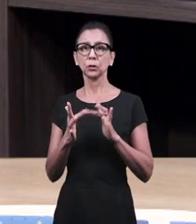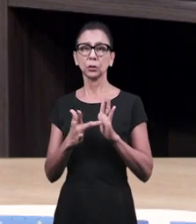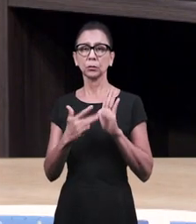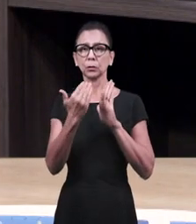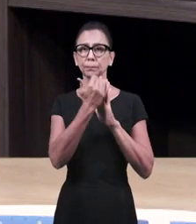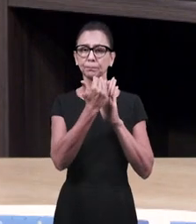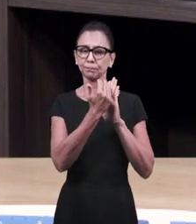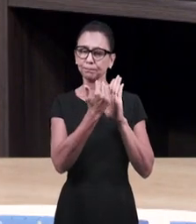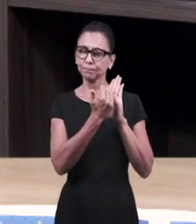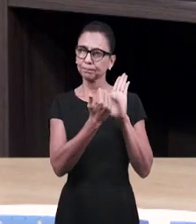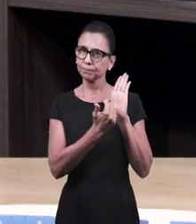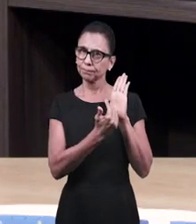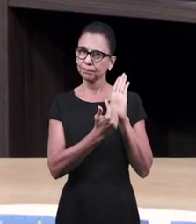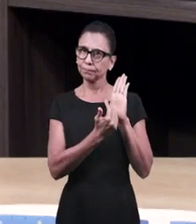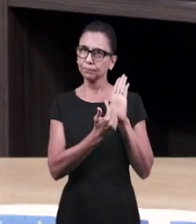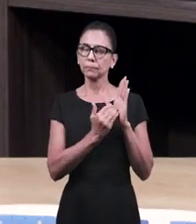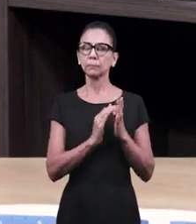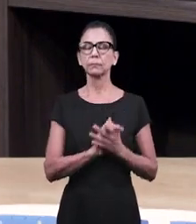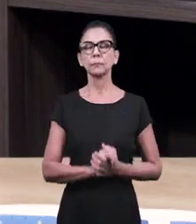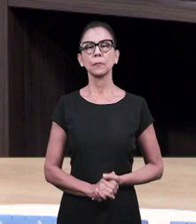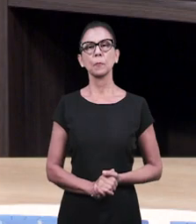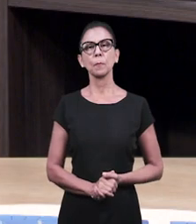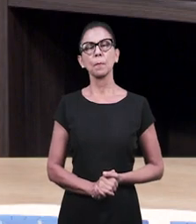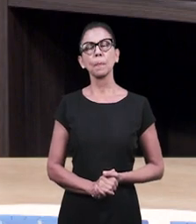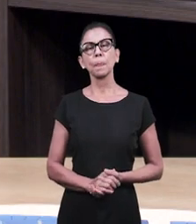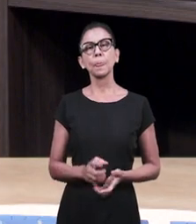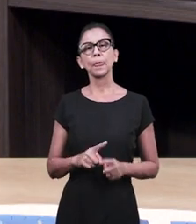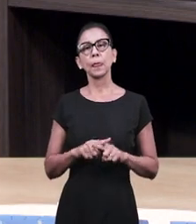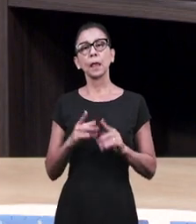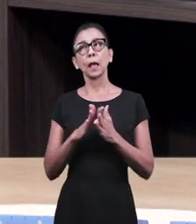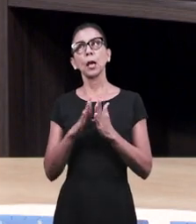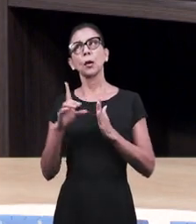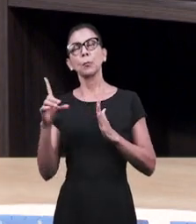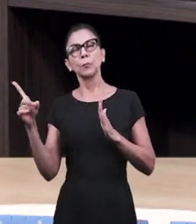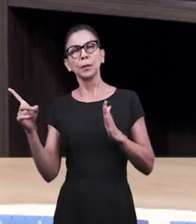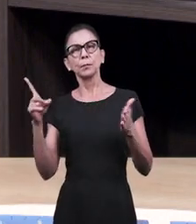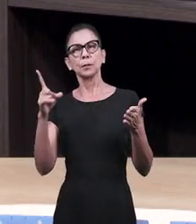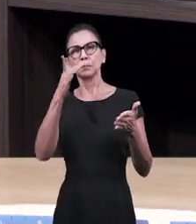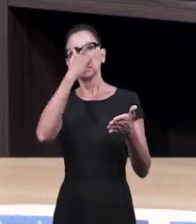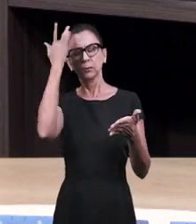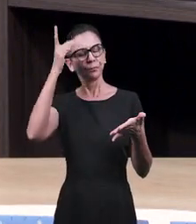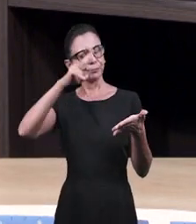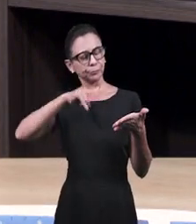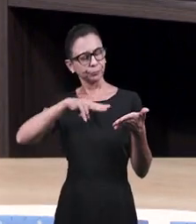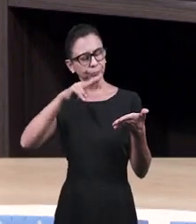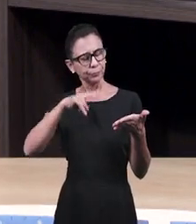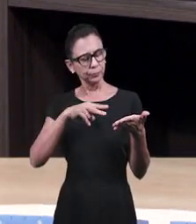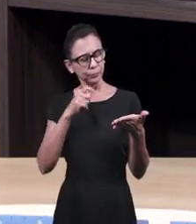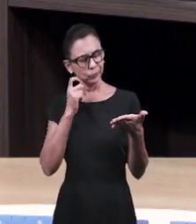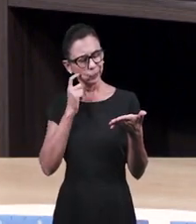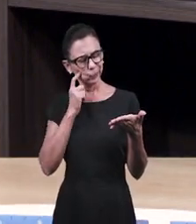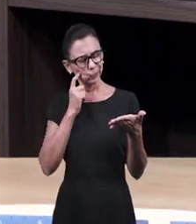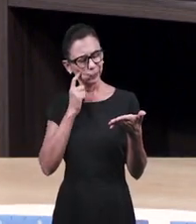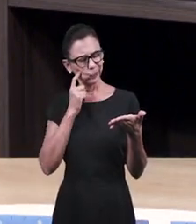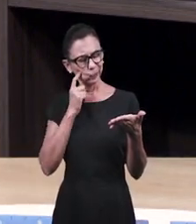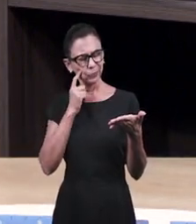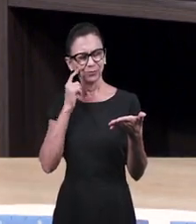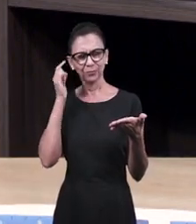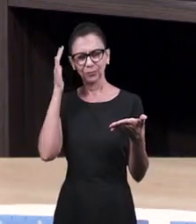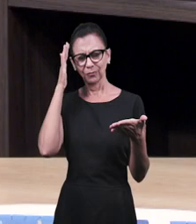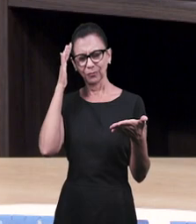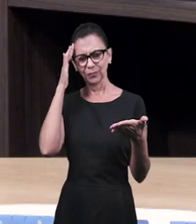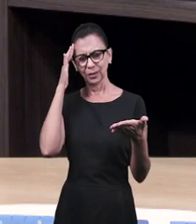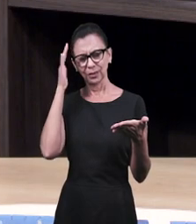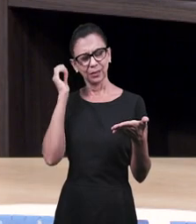Mas há muitos entendimentos na palavra, muitas pessoas ao lerem a Bíblia, que acabam por ter